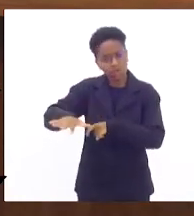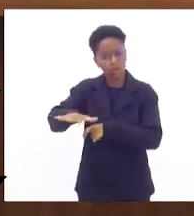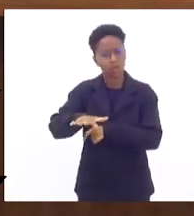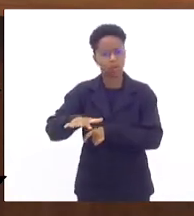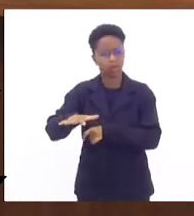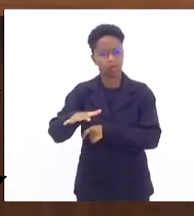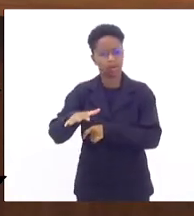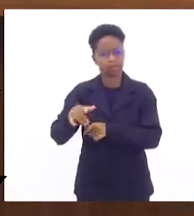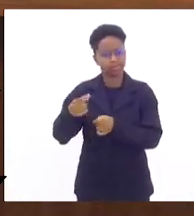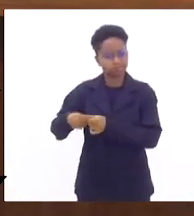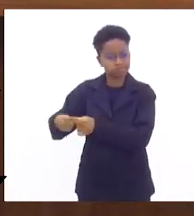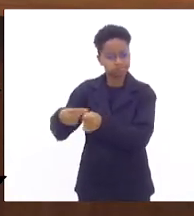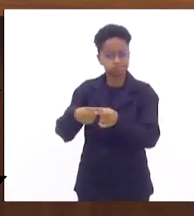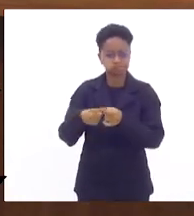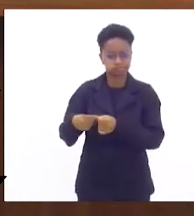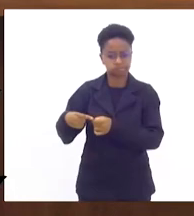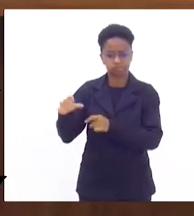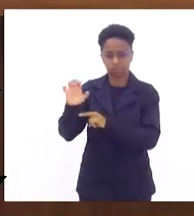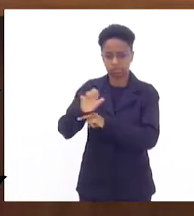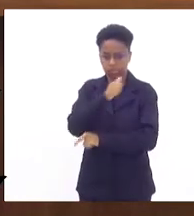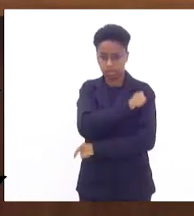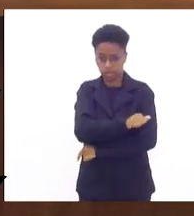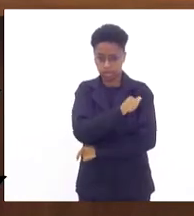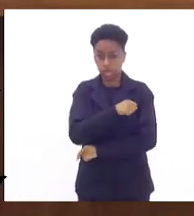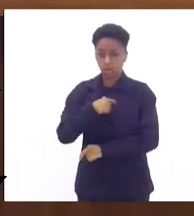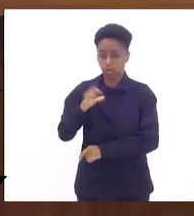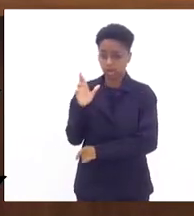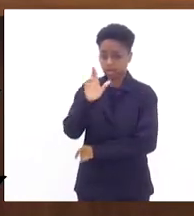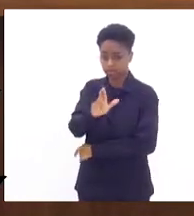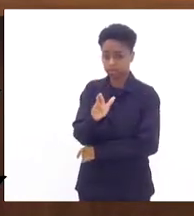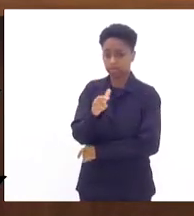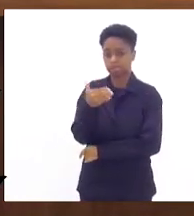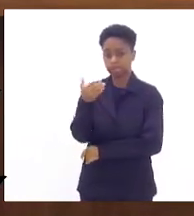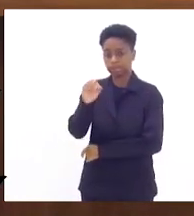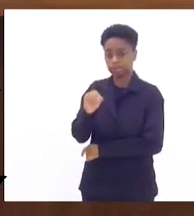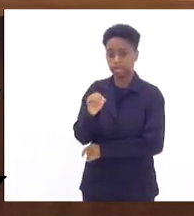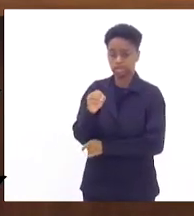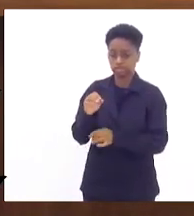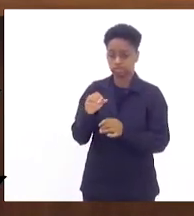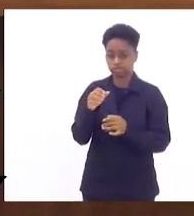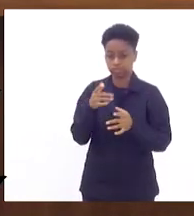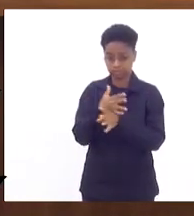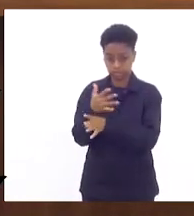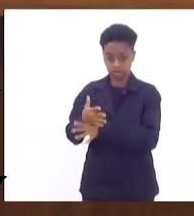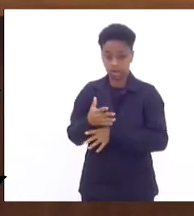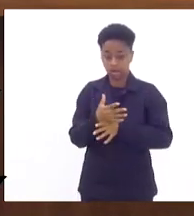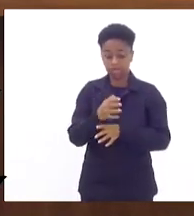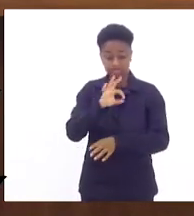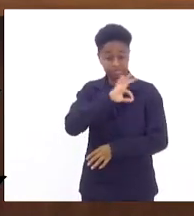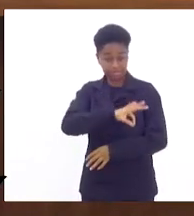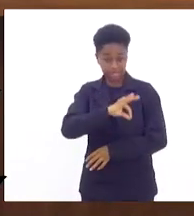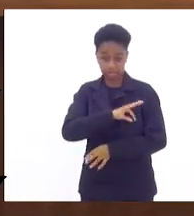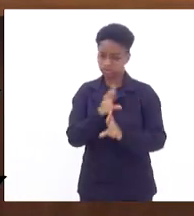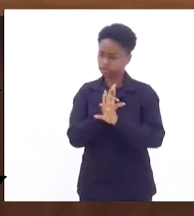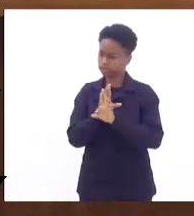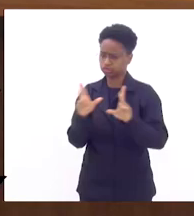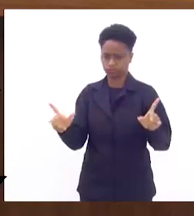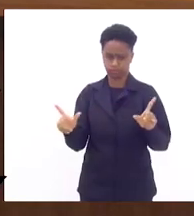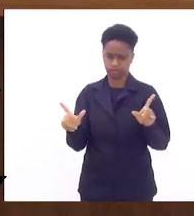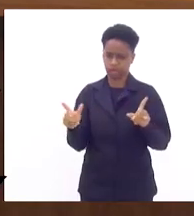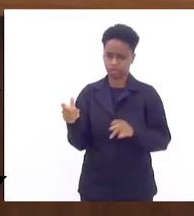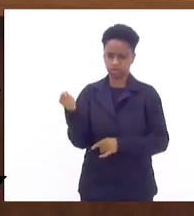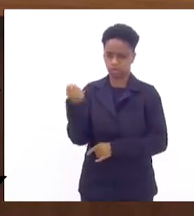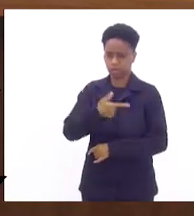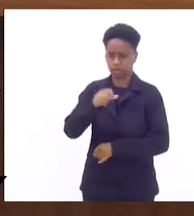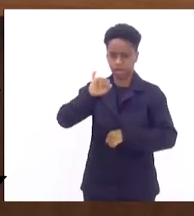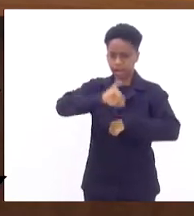Janeiro, ao qual eu represento aqui a associação de 10 municípios, a média salarial, meus amigos, é diferente aqui da